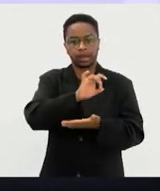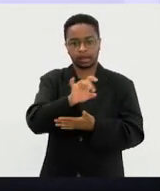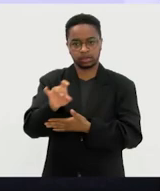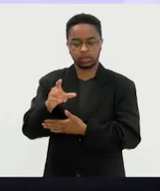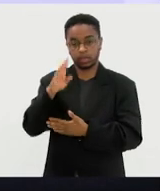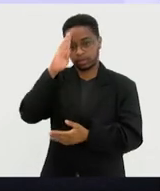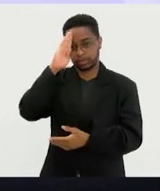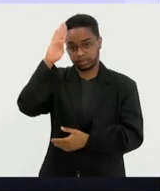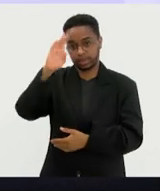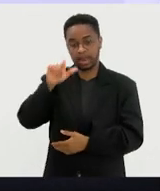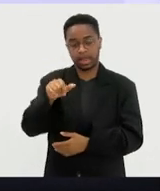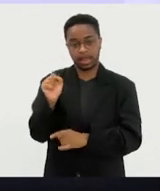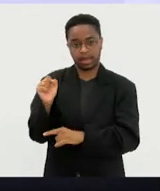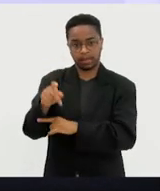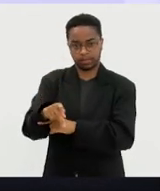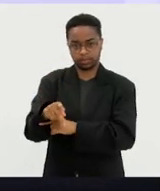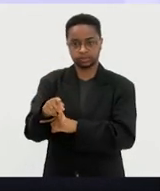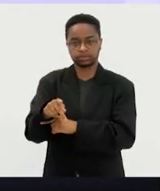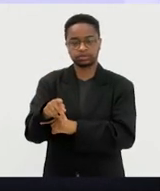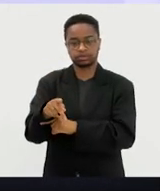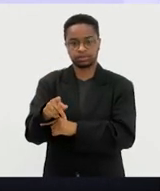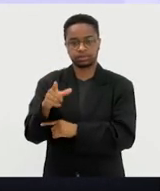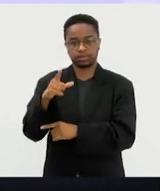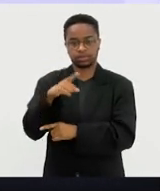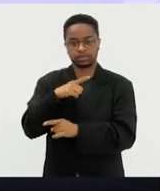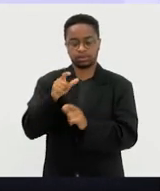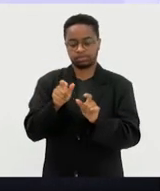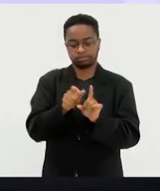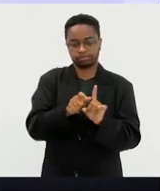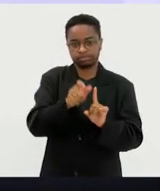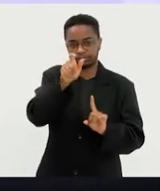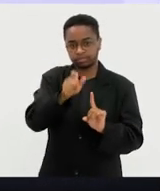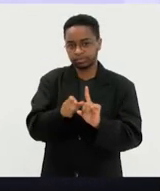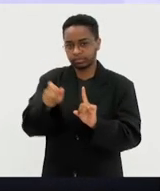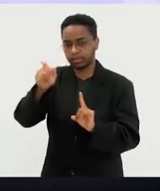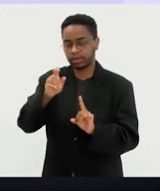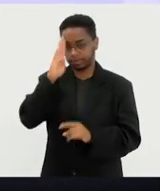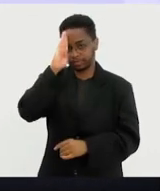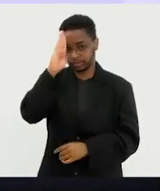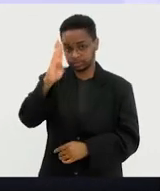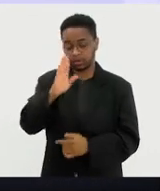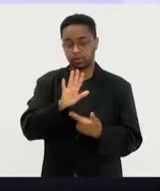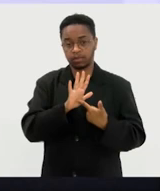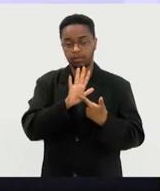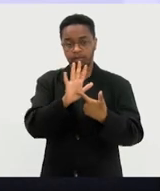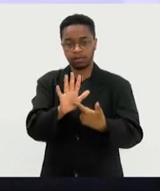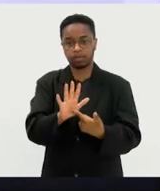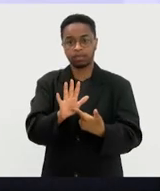destaque aqui é a Previdência Social, que foi influenciada